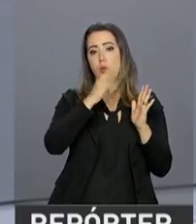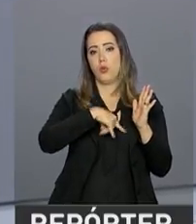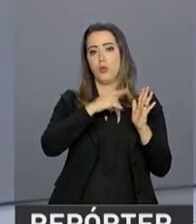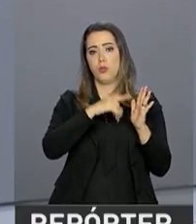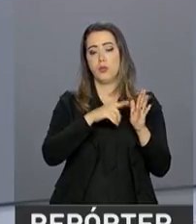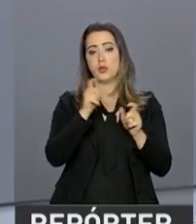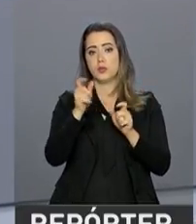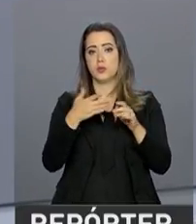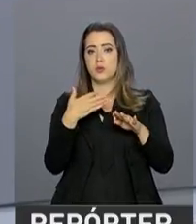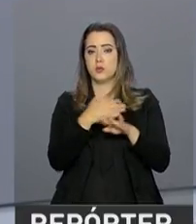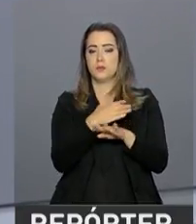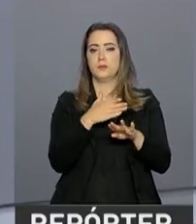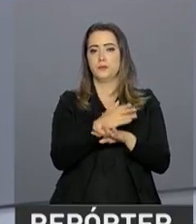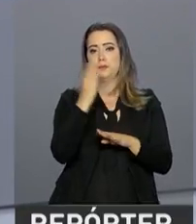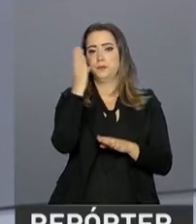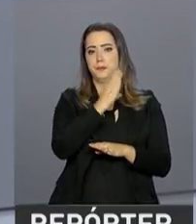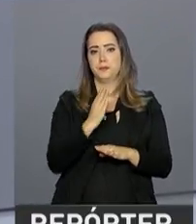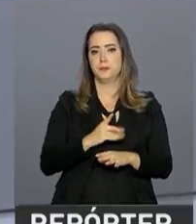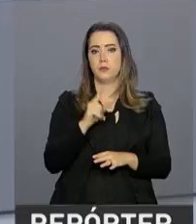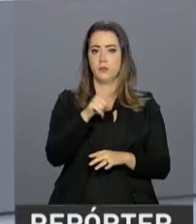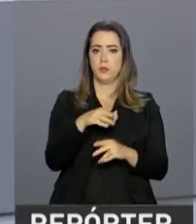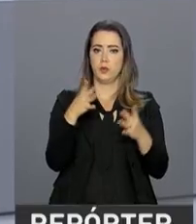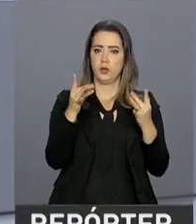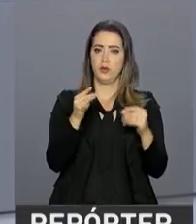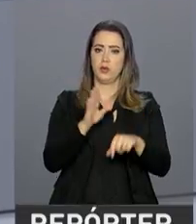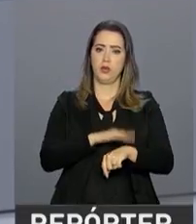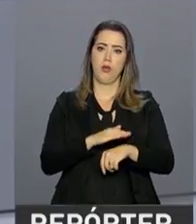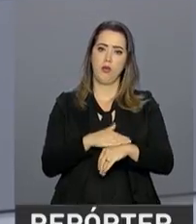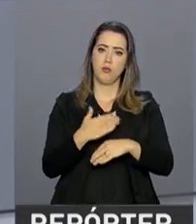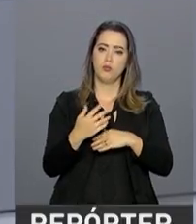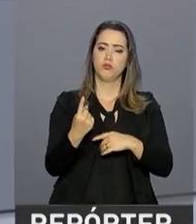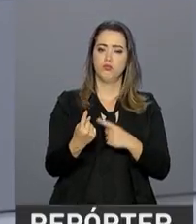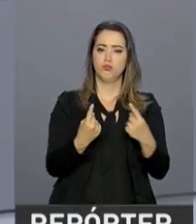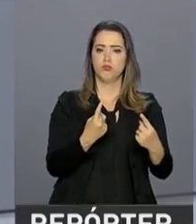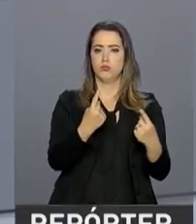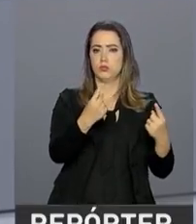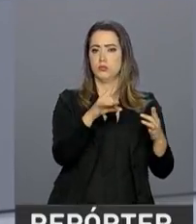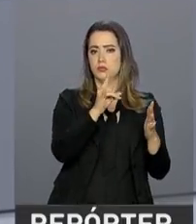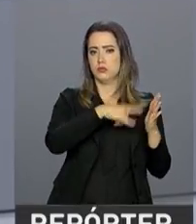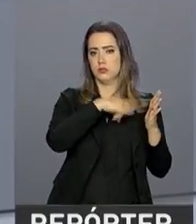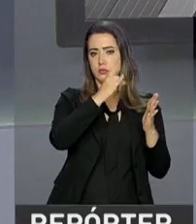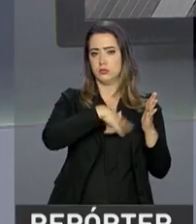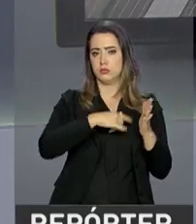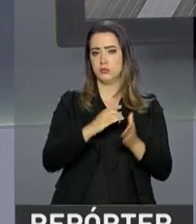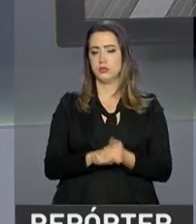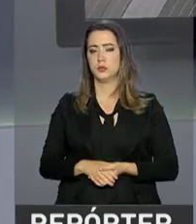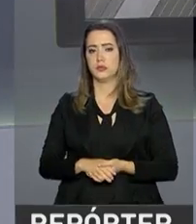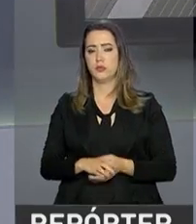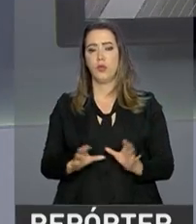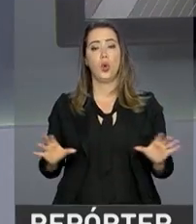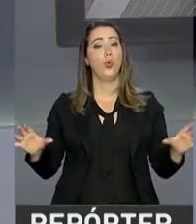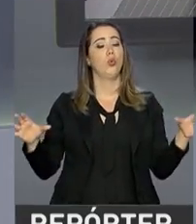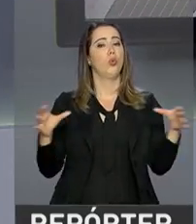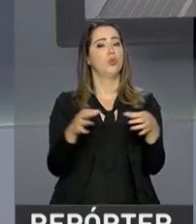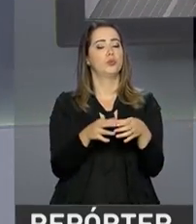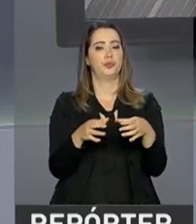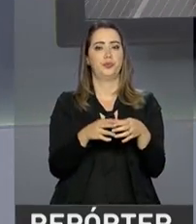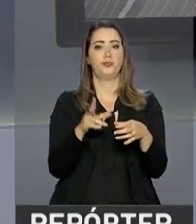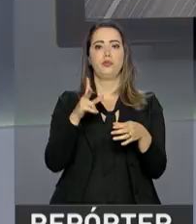para imigrantes o texto traz os prazos de validade para cada caso o comitê de política